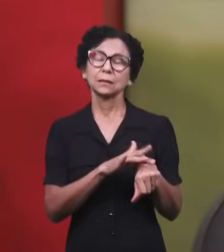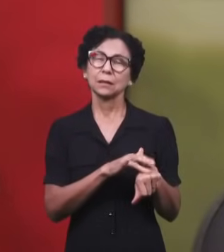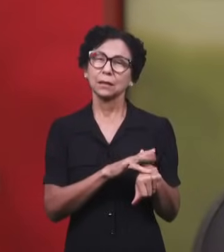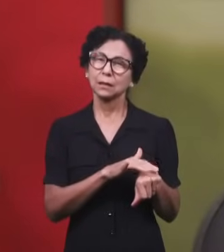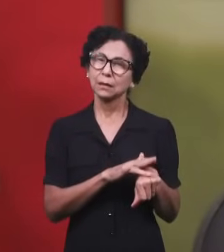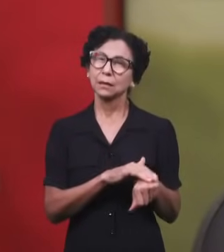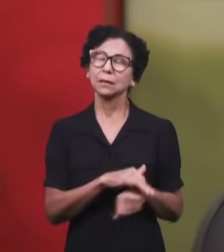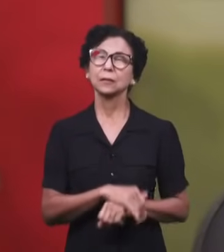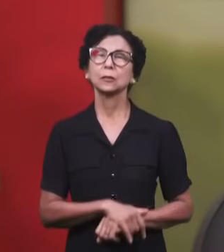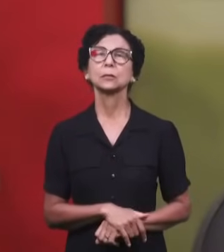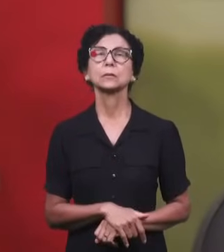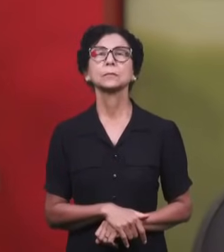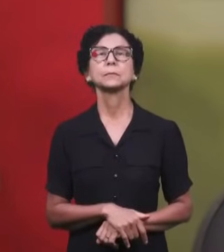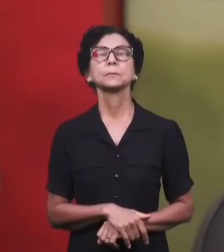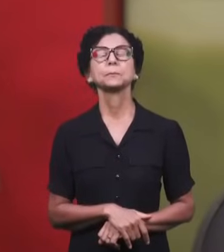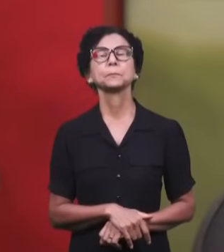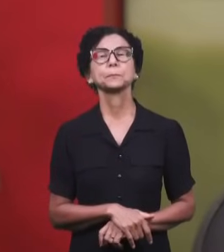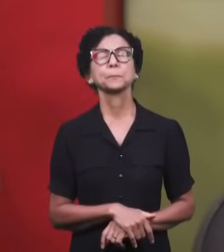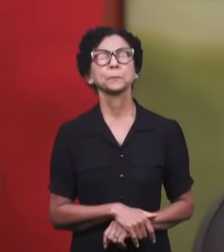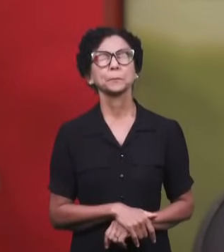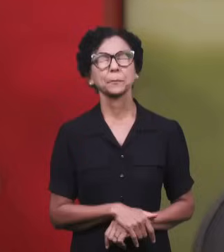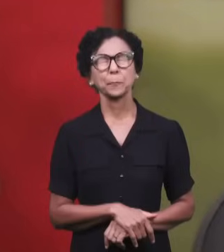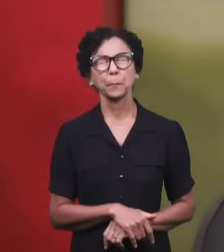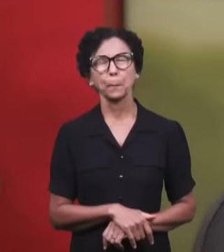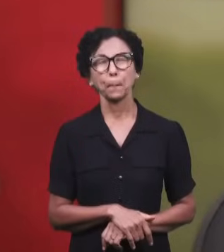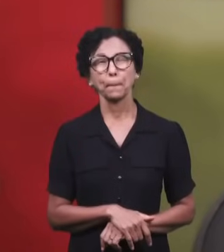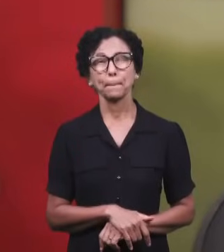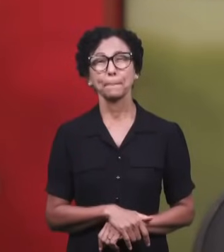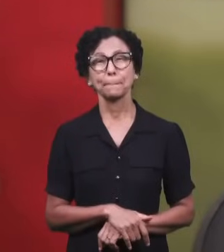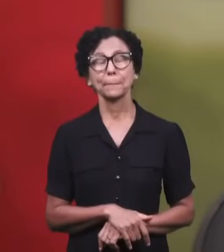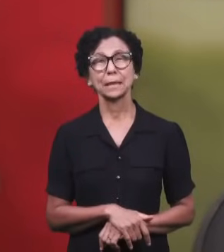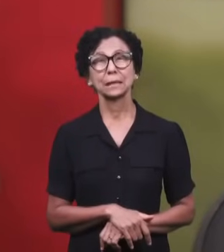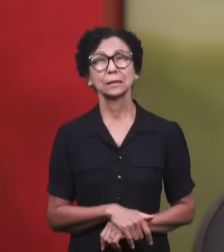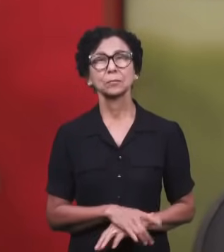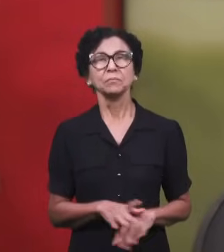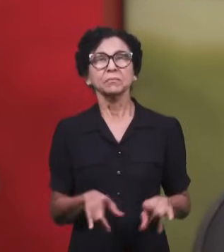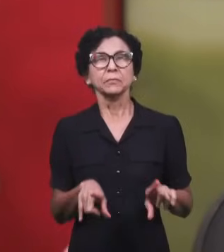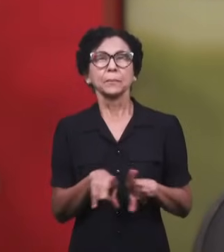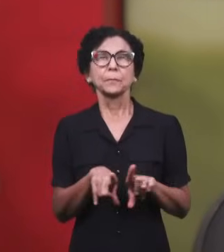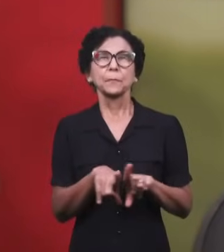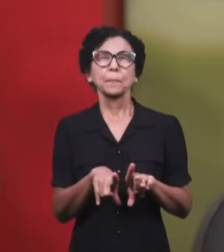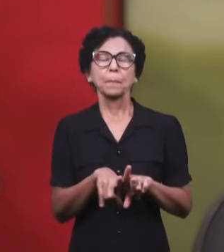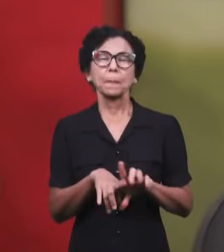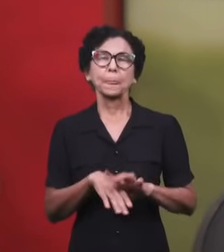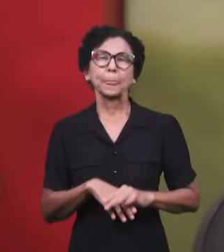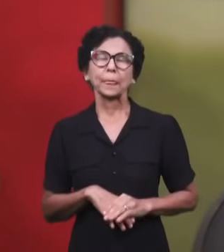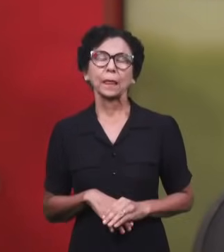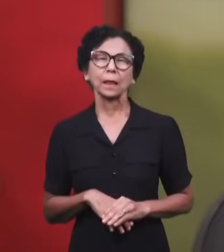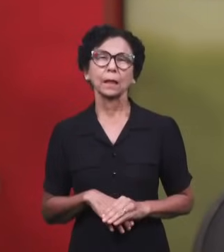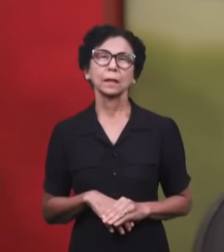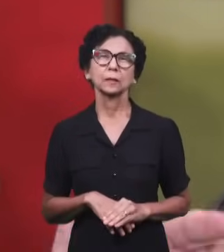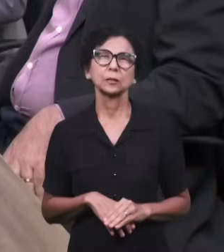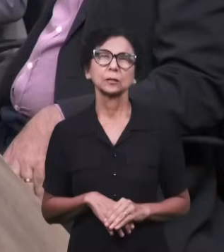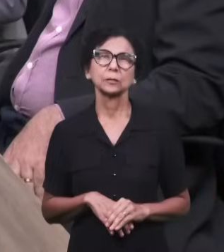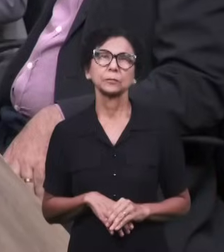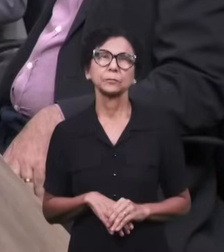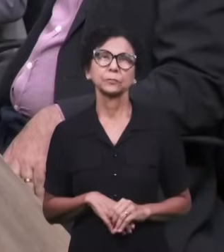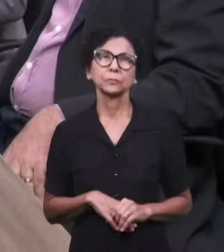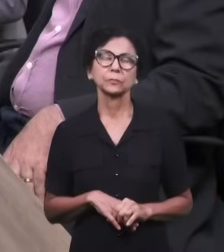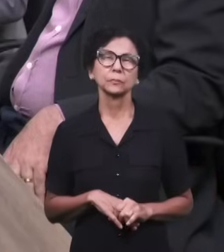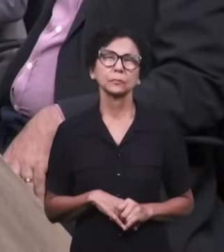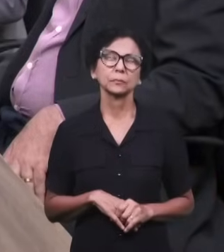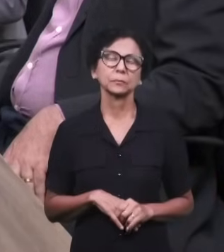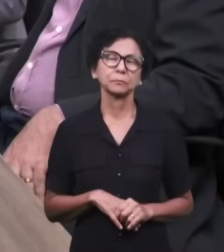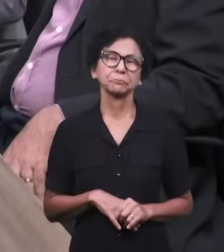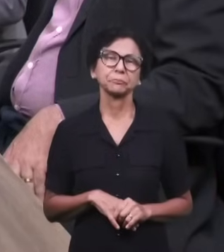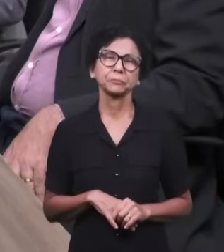que vem sendo provado há muitos anos no lado dele. Então, talvez seja uma palavra para deixar aqui para cada um de nós, né, Josias? Seja o Abraão na sua